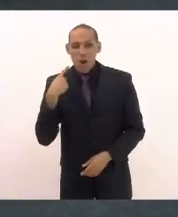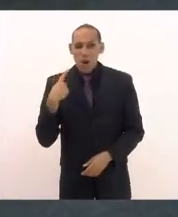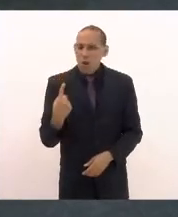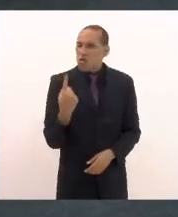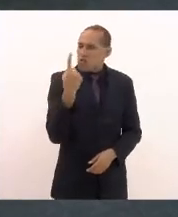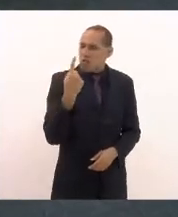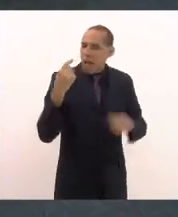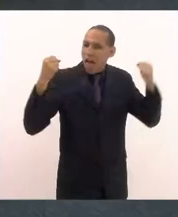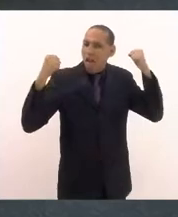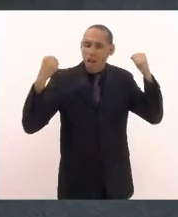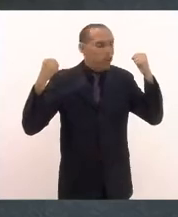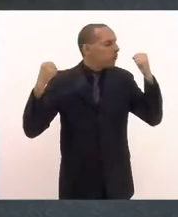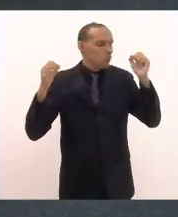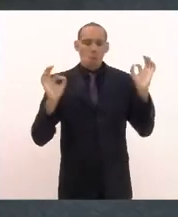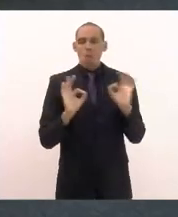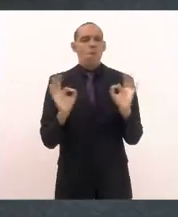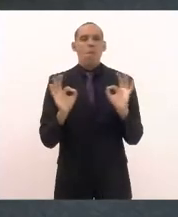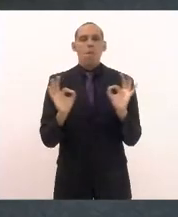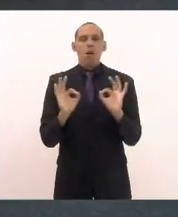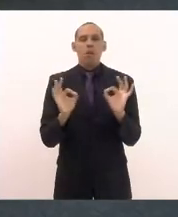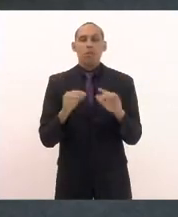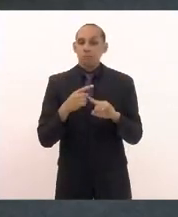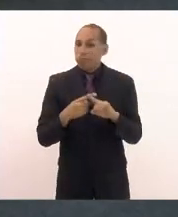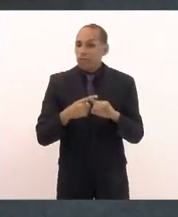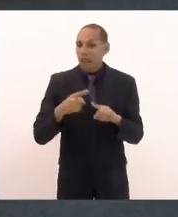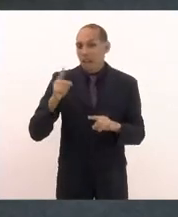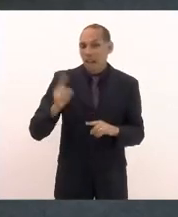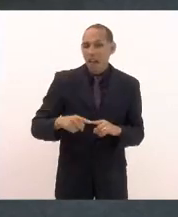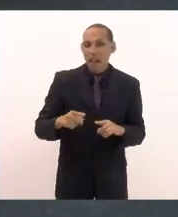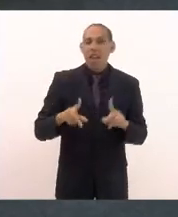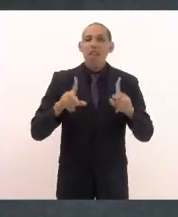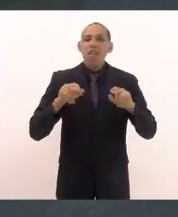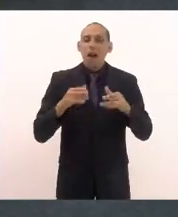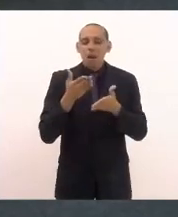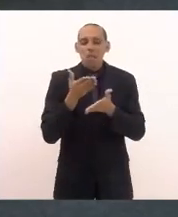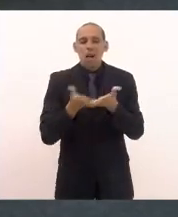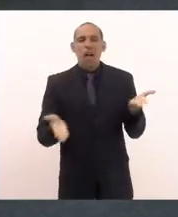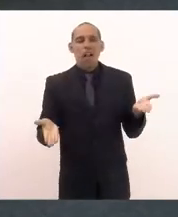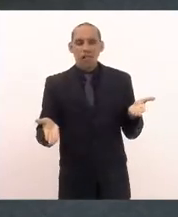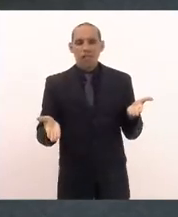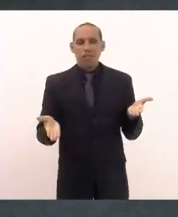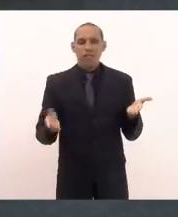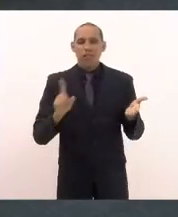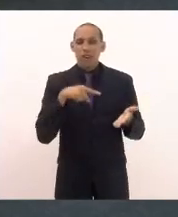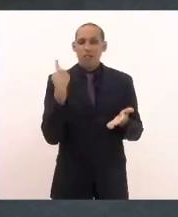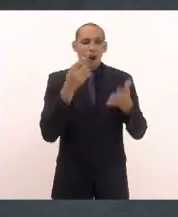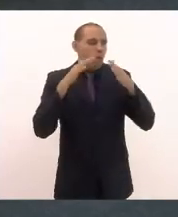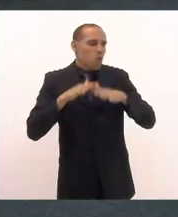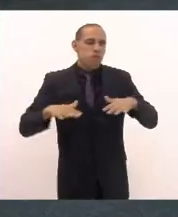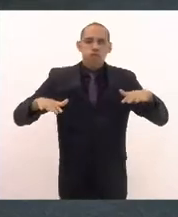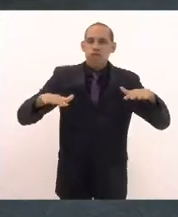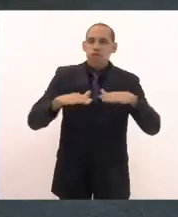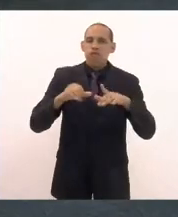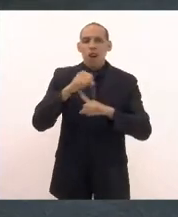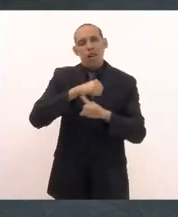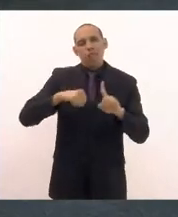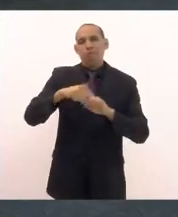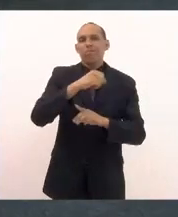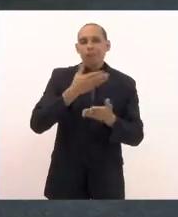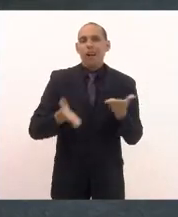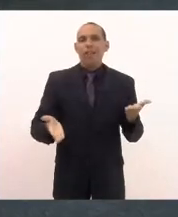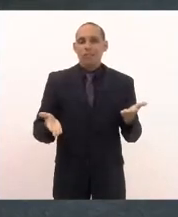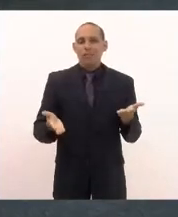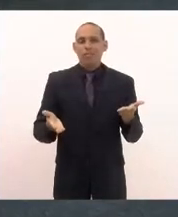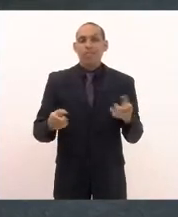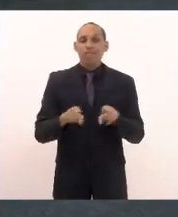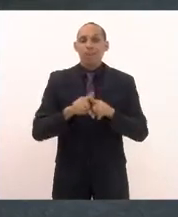ser comemorada, porque isso é uma derrota, senhora presidente, para todos nós, enquanto sociedade e